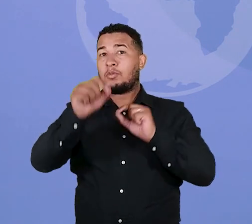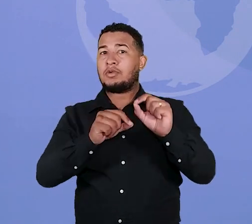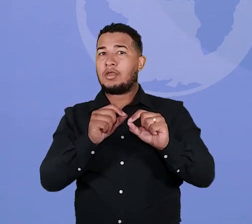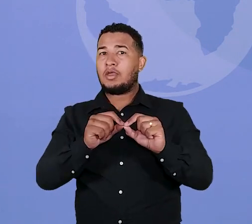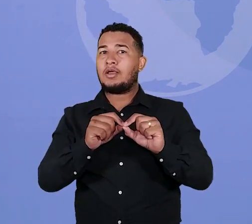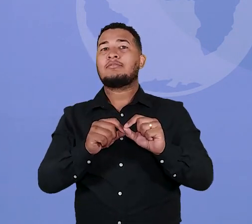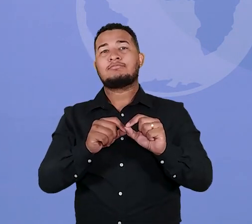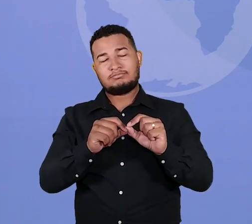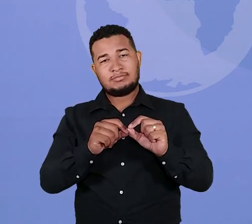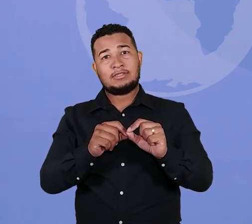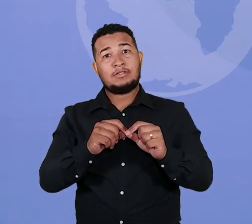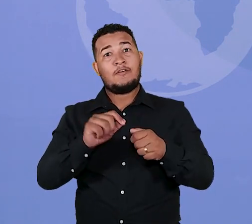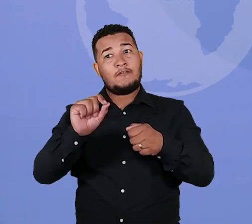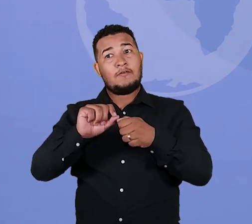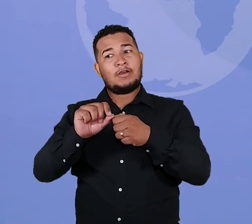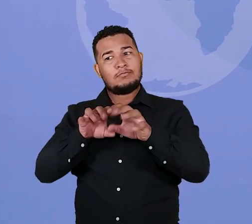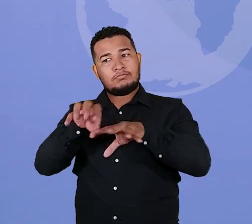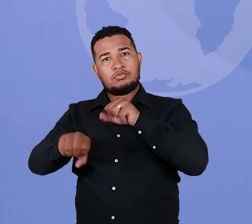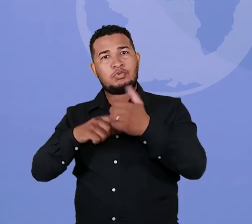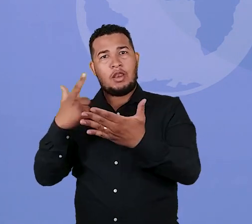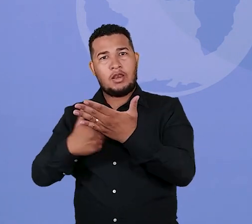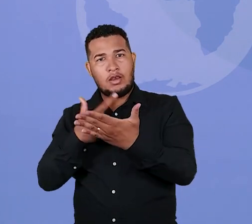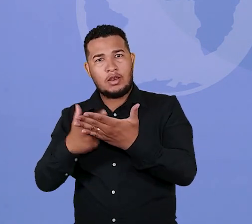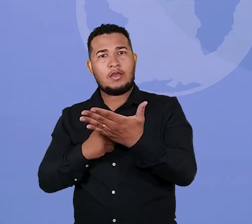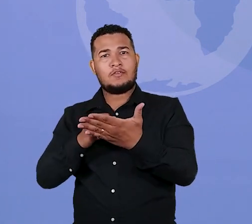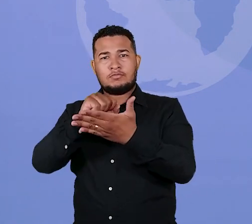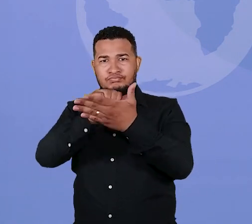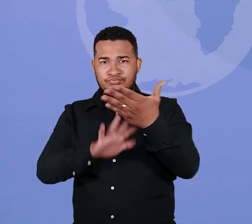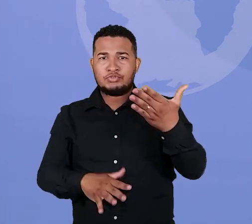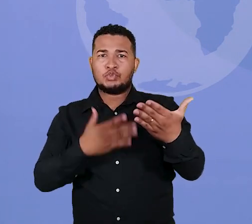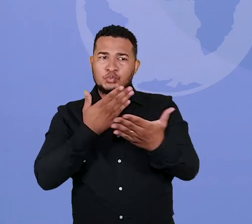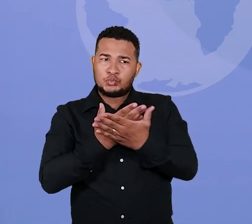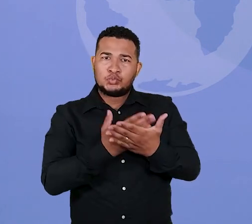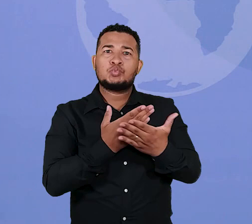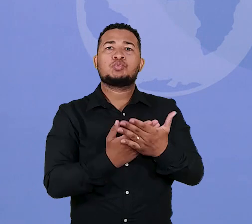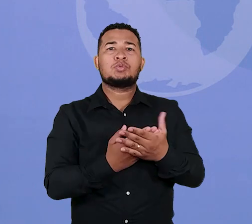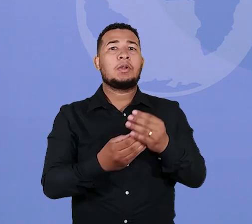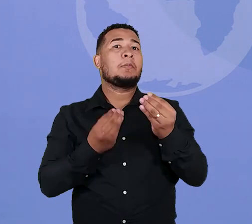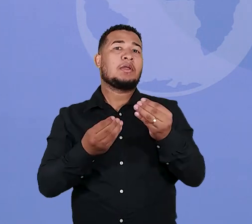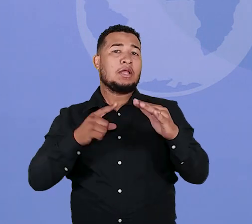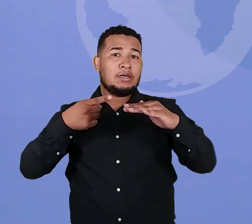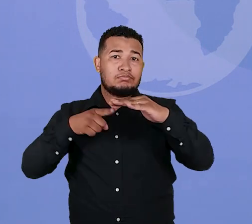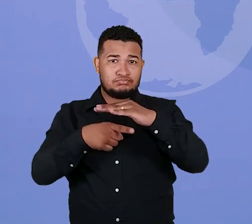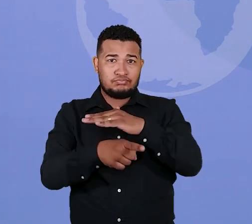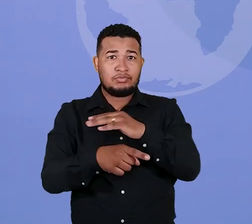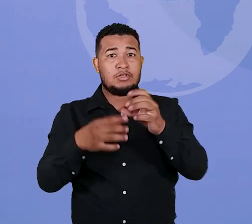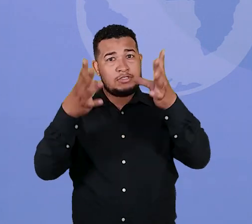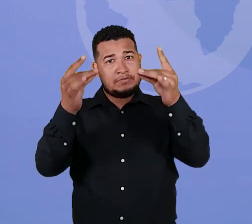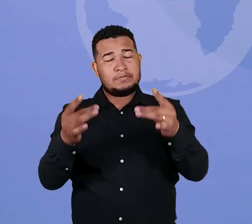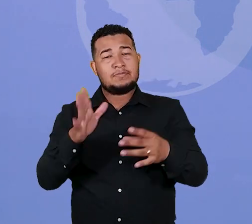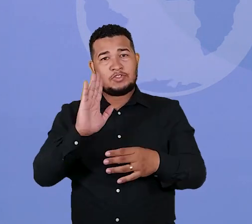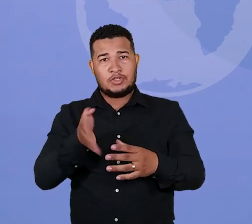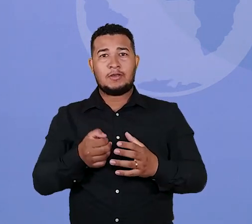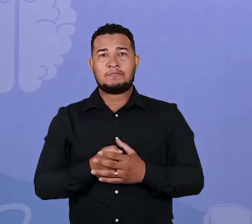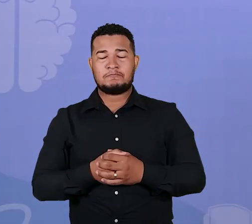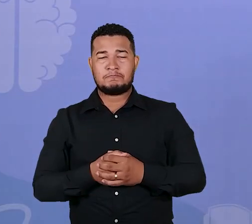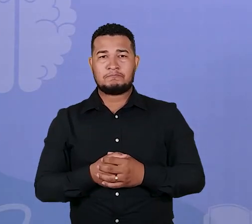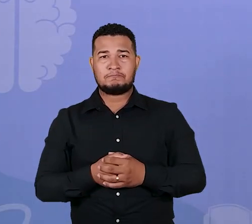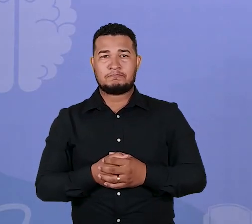e, no demais, vá buscar livros, vai estudar em grupos para aprofundar melhor naquilo que nós